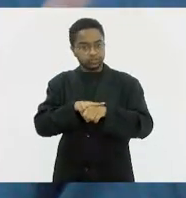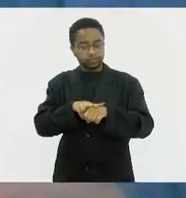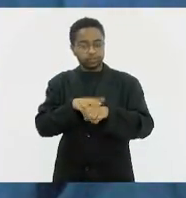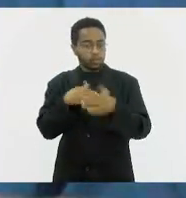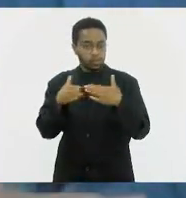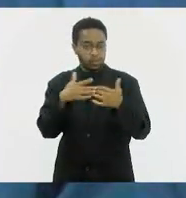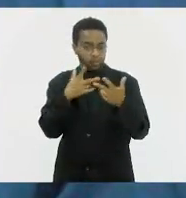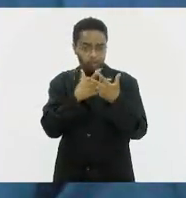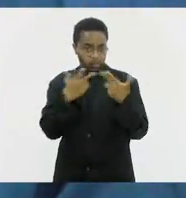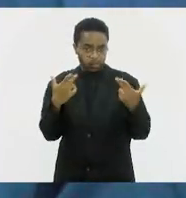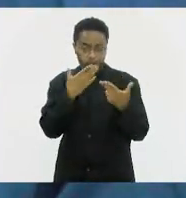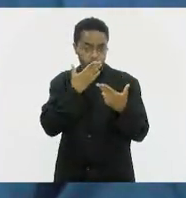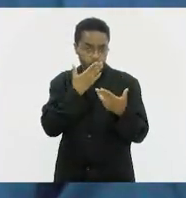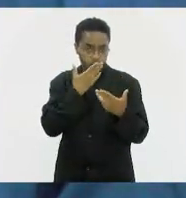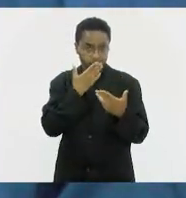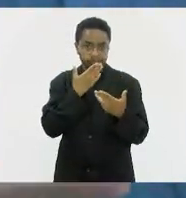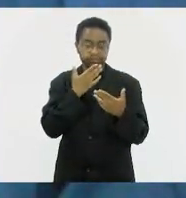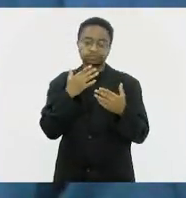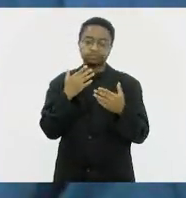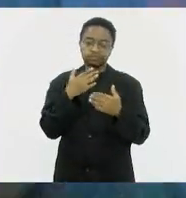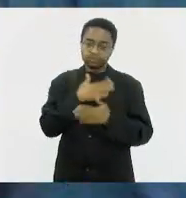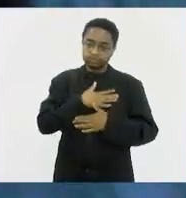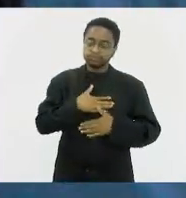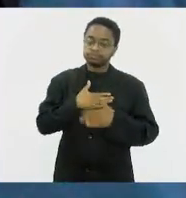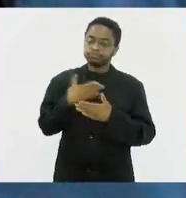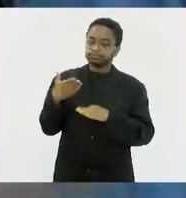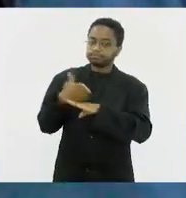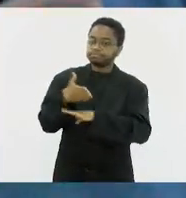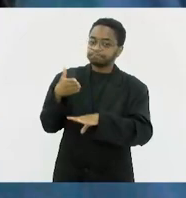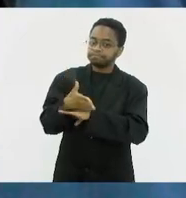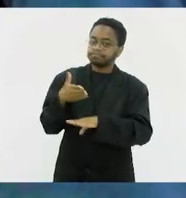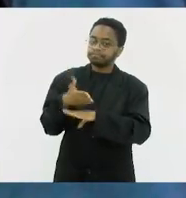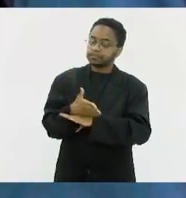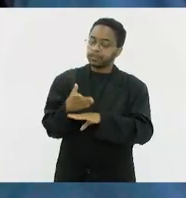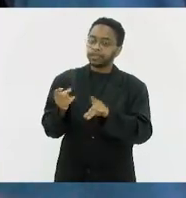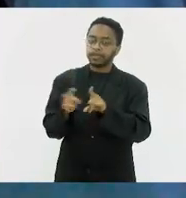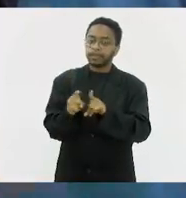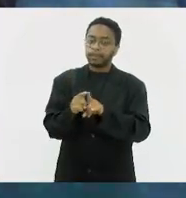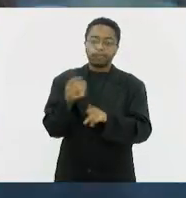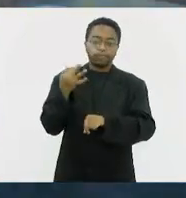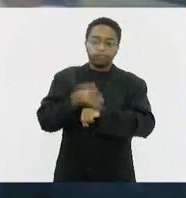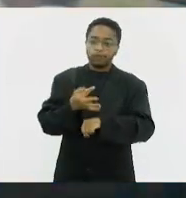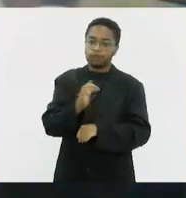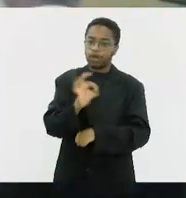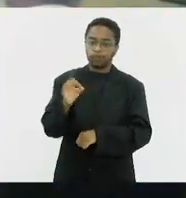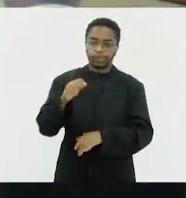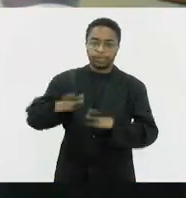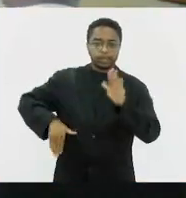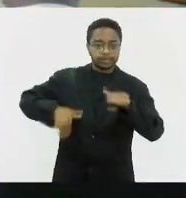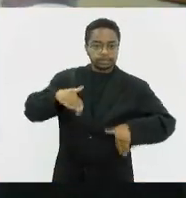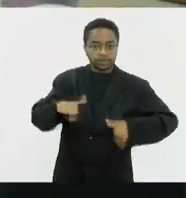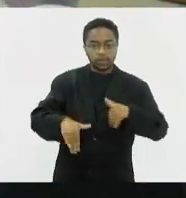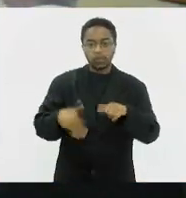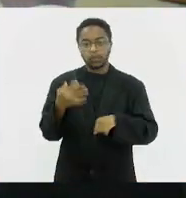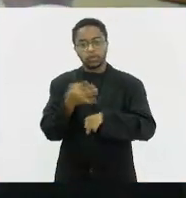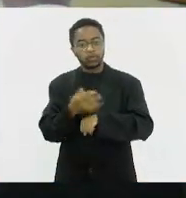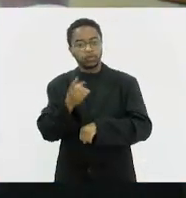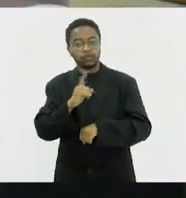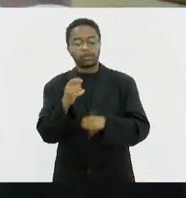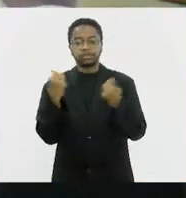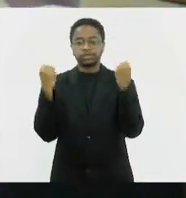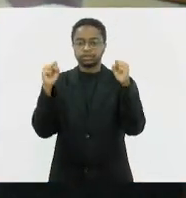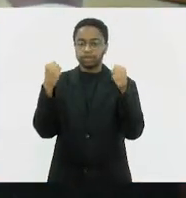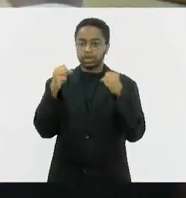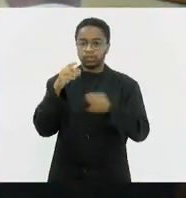for, elas prestigiam, elas são assíduas, elas não faltam uma natação, elas não faltam uma ginástica, não faltam